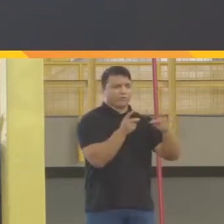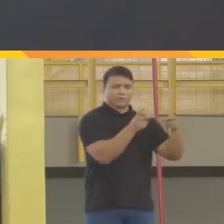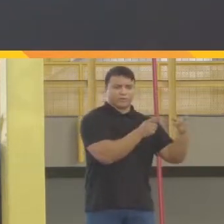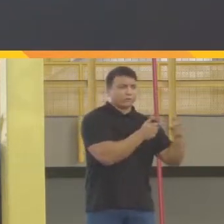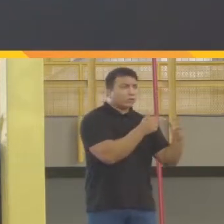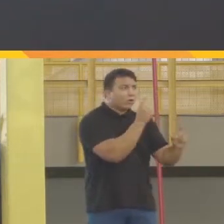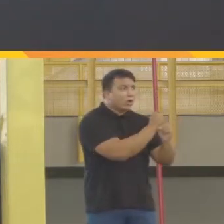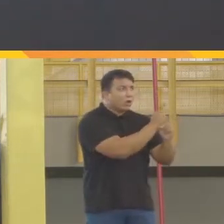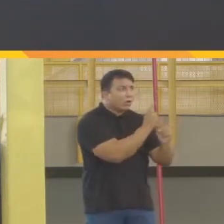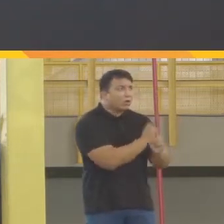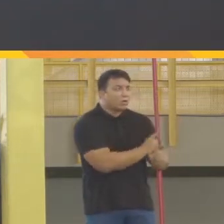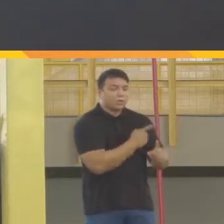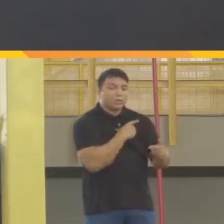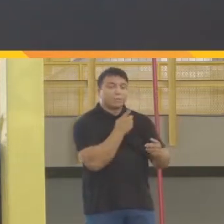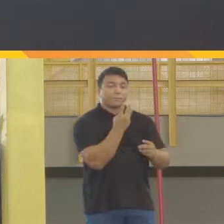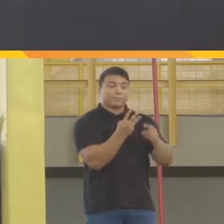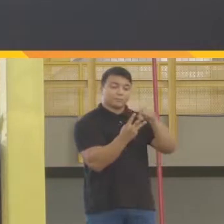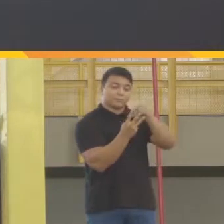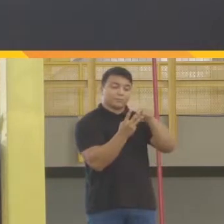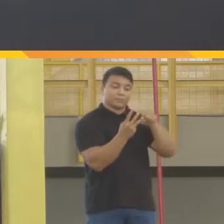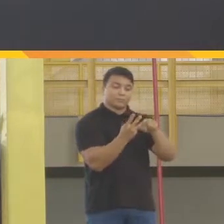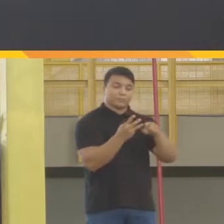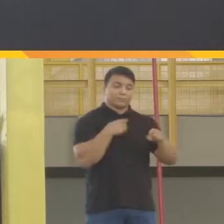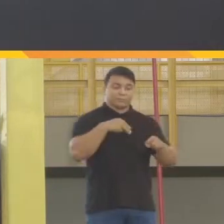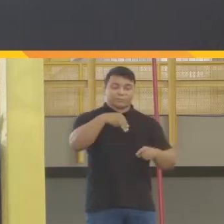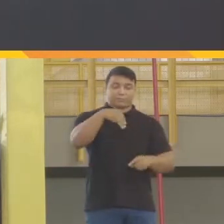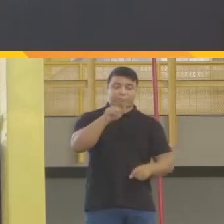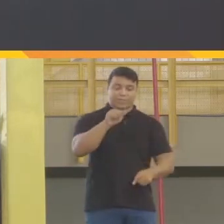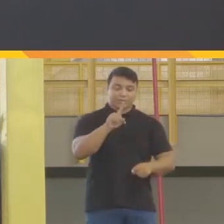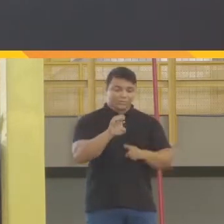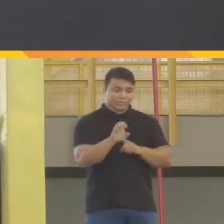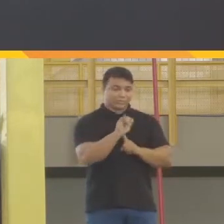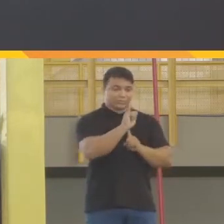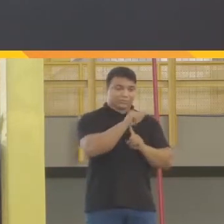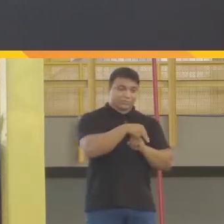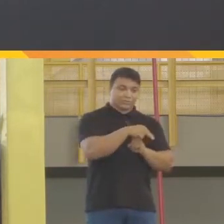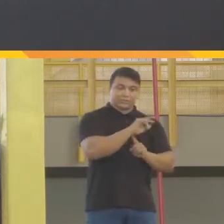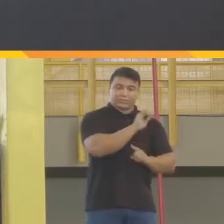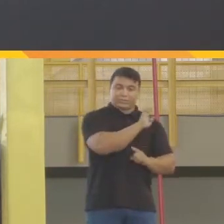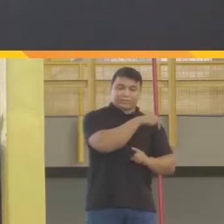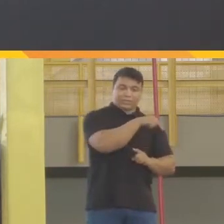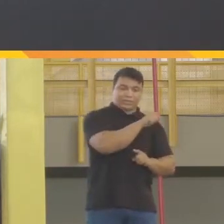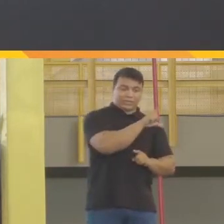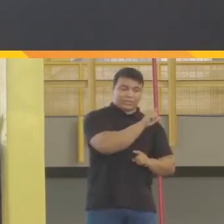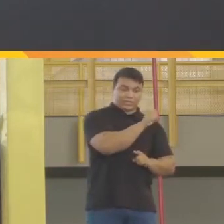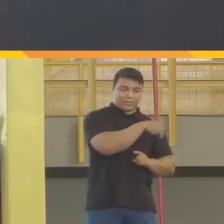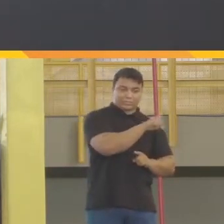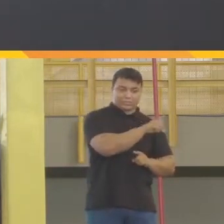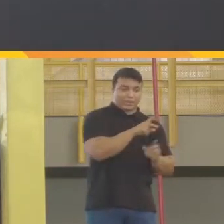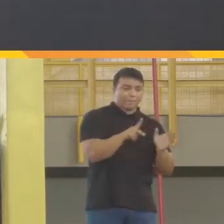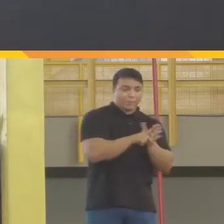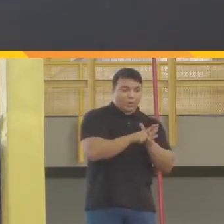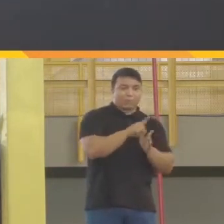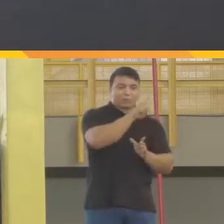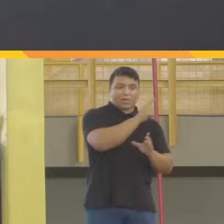encontrava tinham 3 palavrinhas: Made in England. Os ingleses vendiam só uma coisa para a